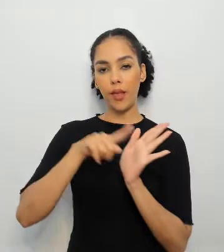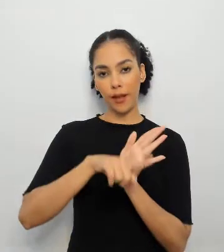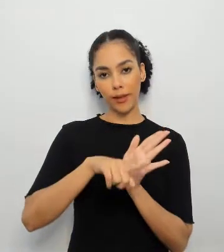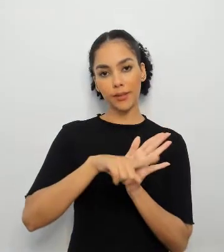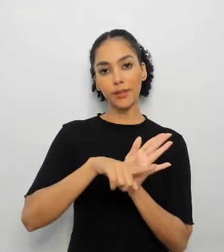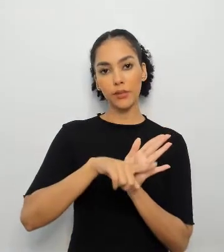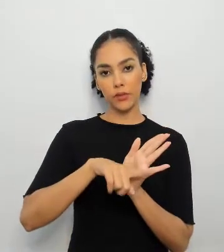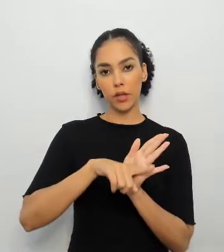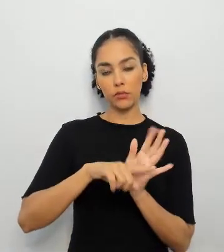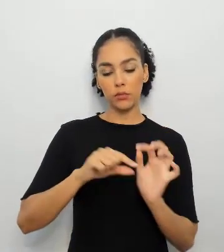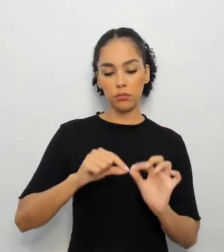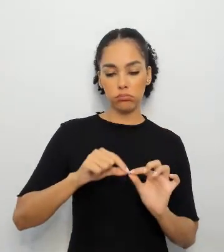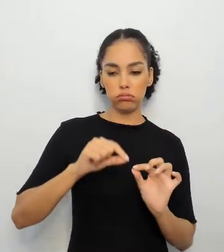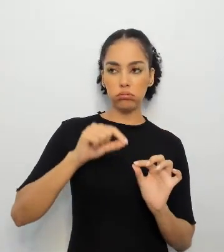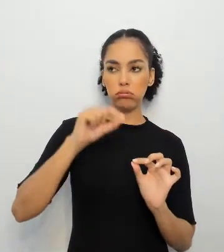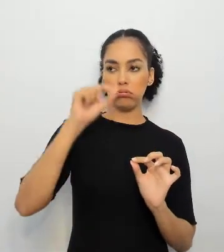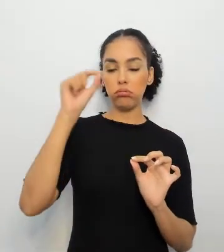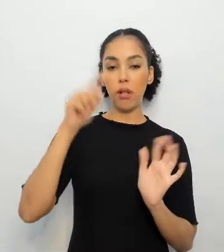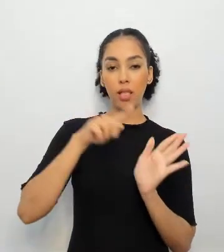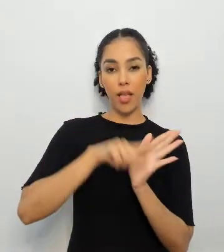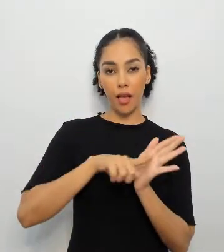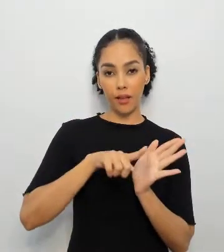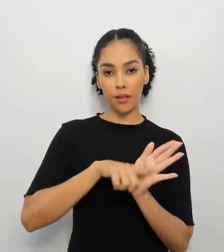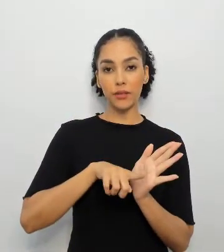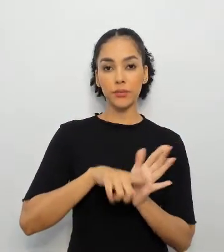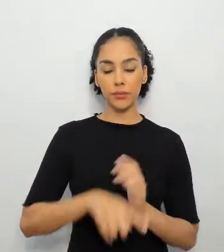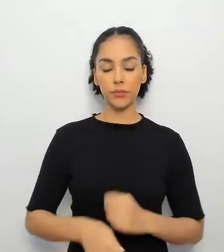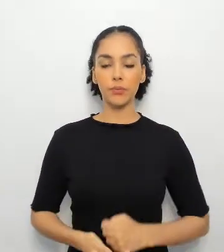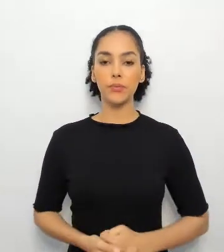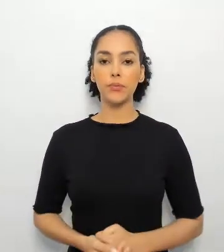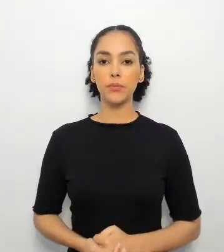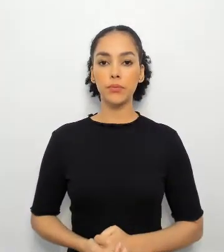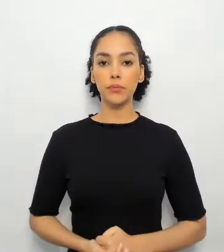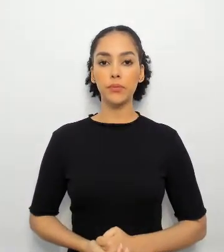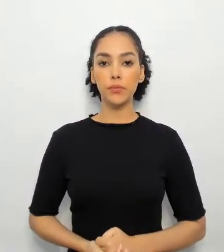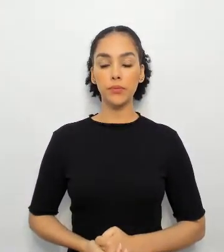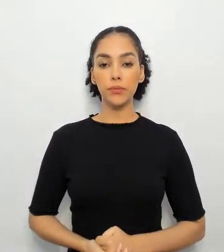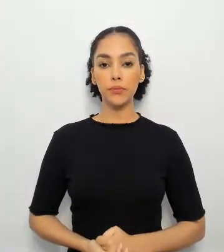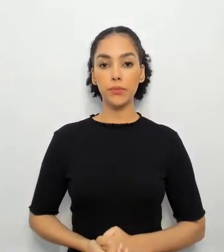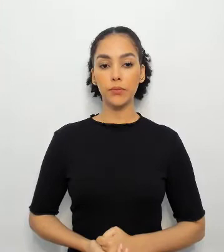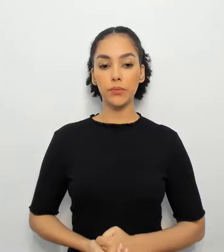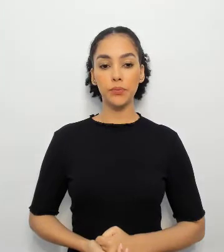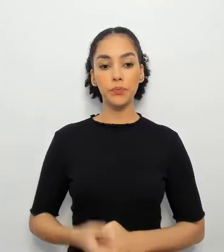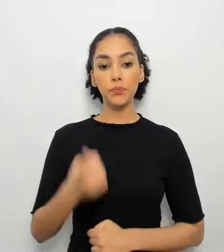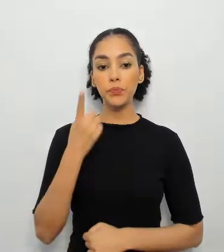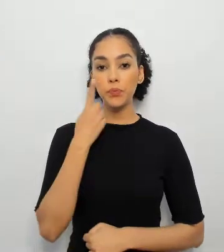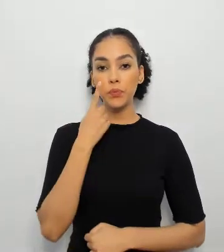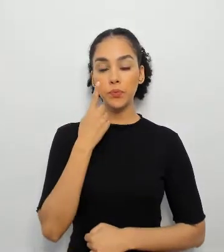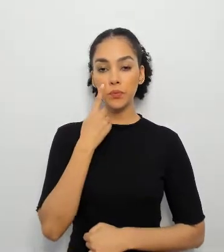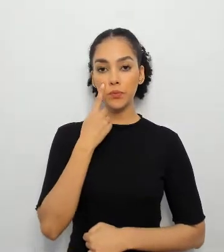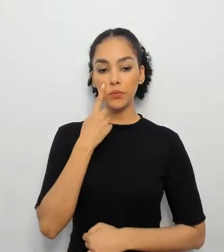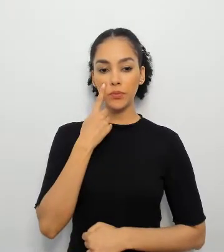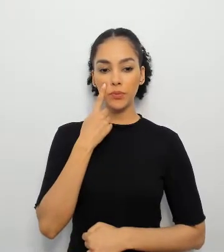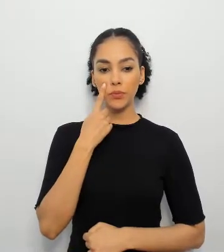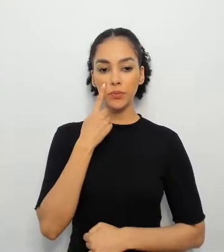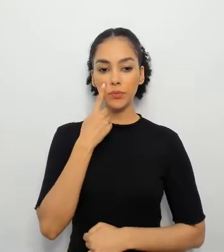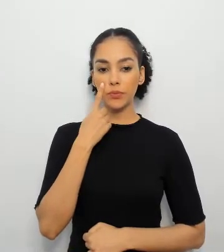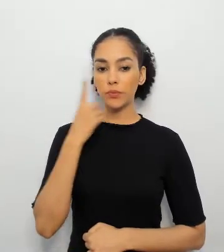melhor dizendo, ela é negativa de 5 até 15. Tá? Então, eu vou colocar assim, a